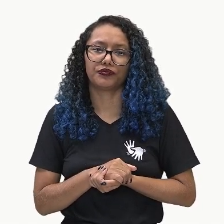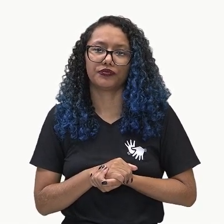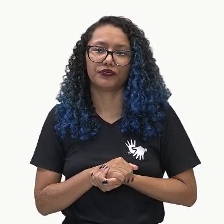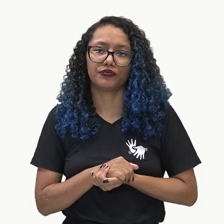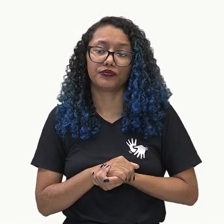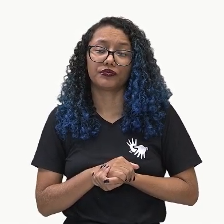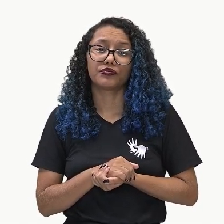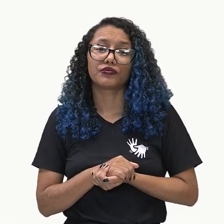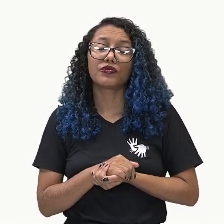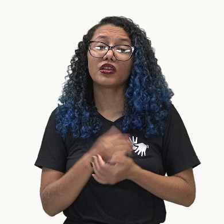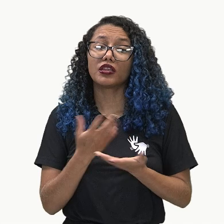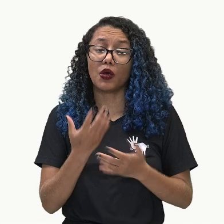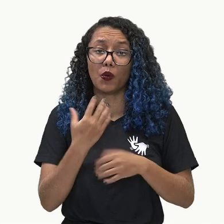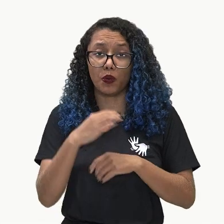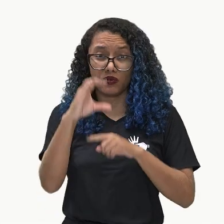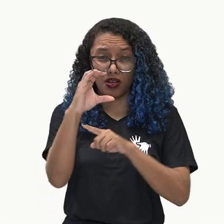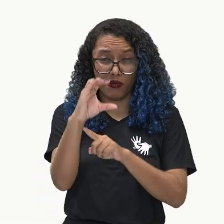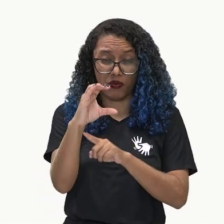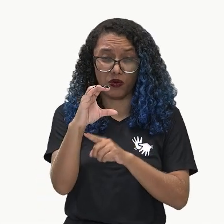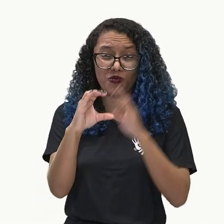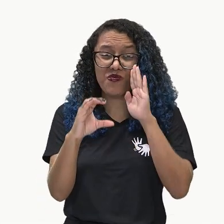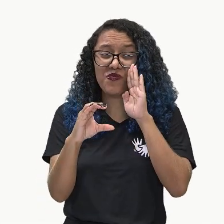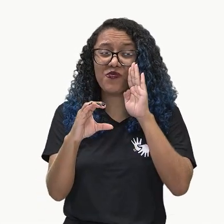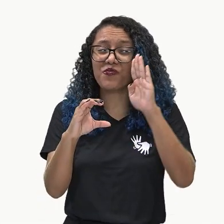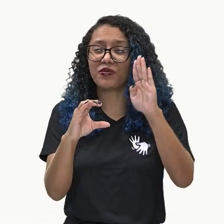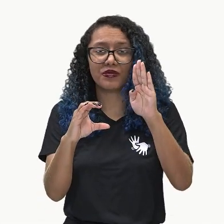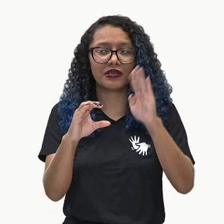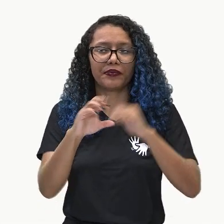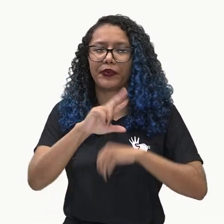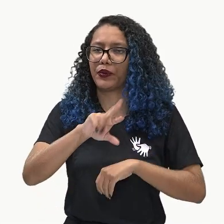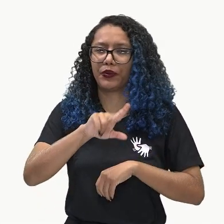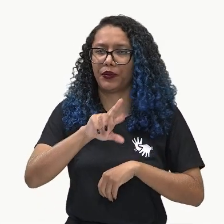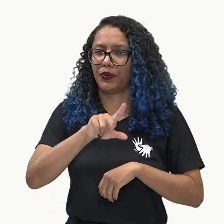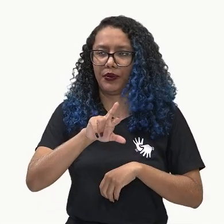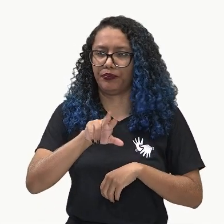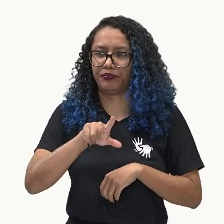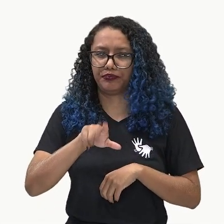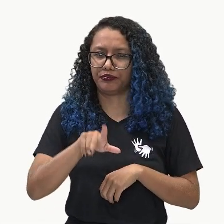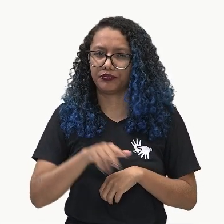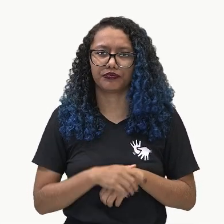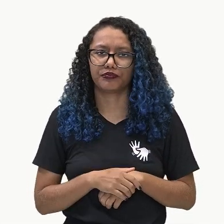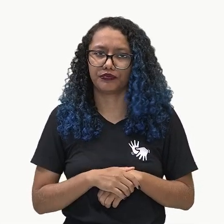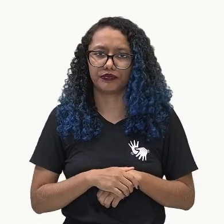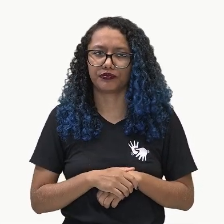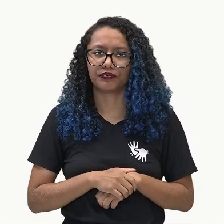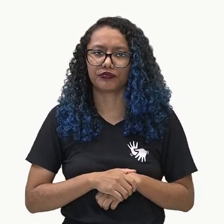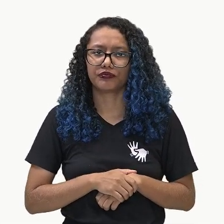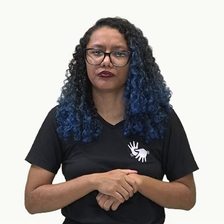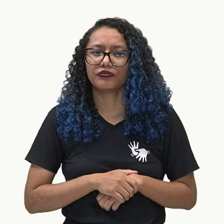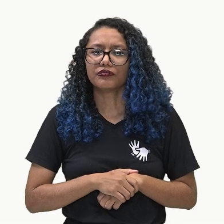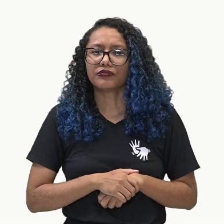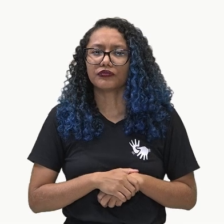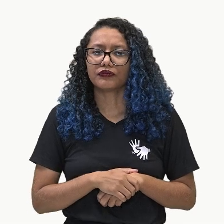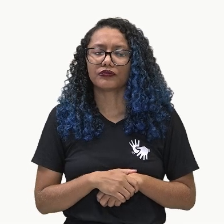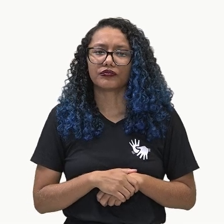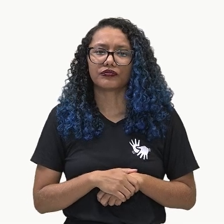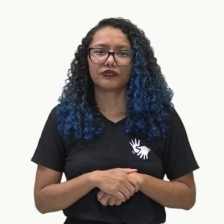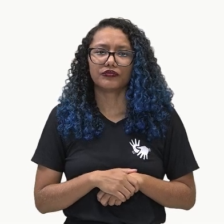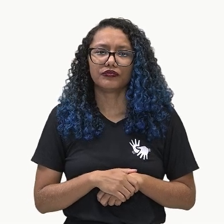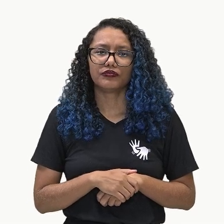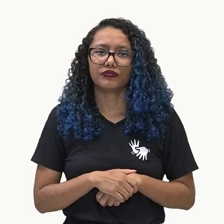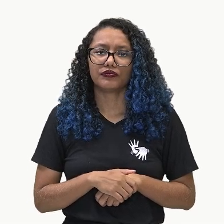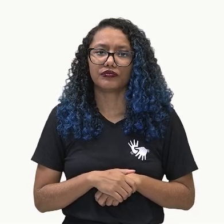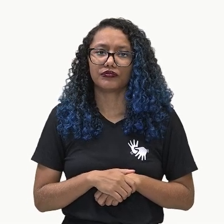possuir o carbono como seu principal elemento. Observem